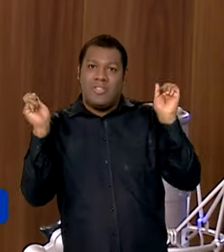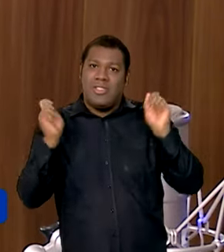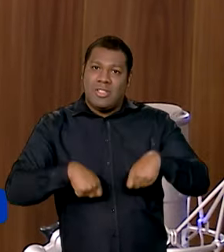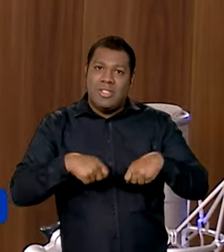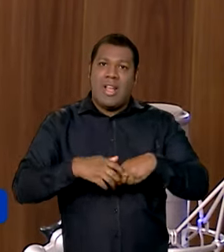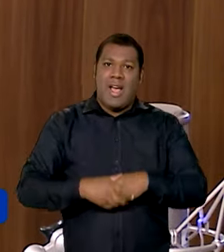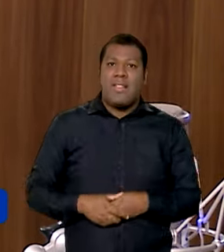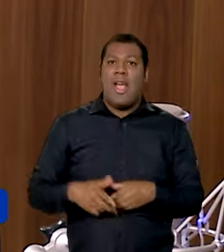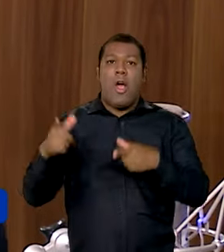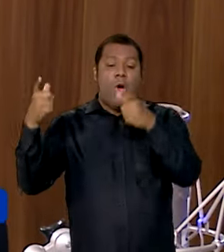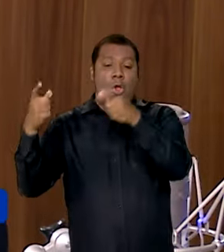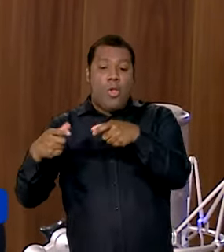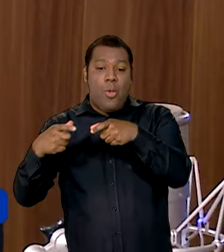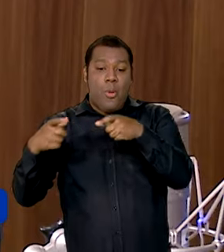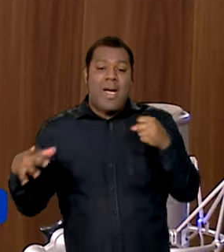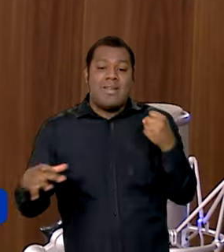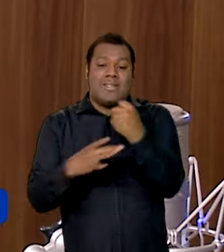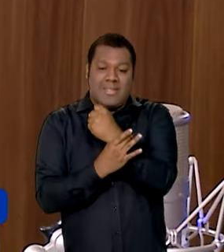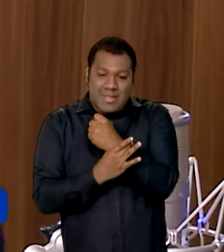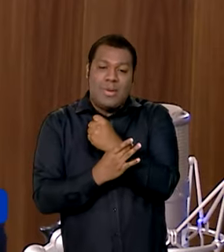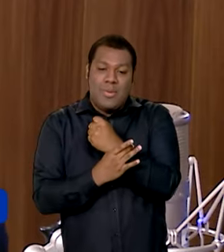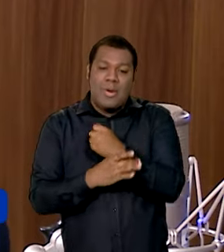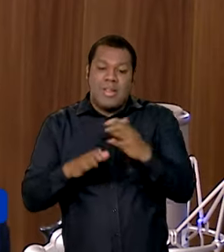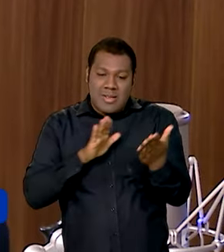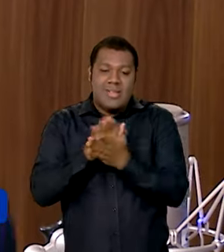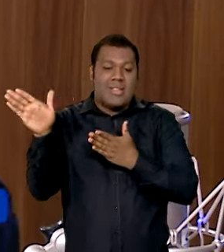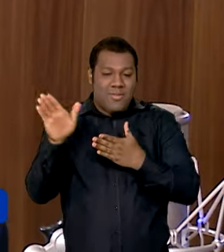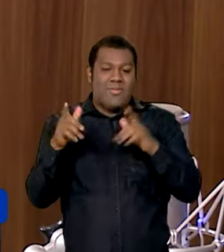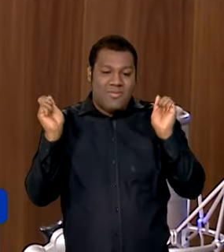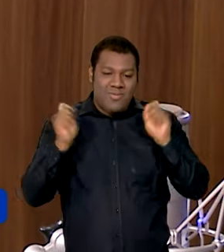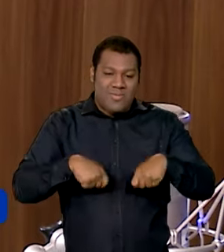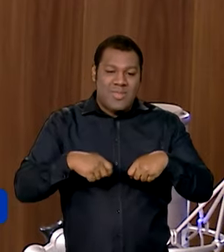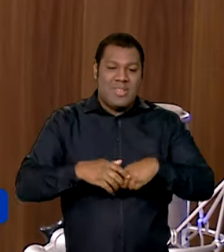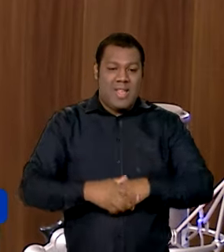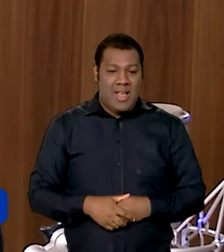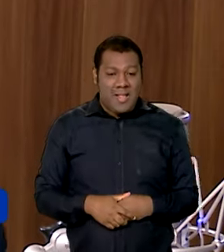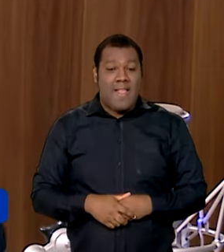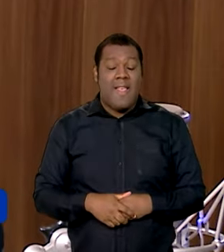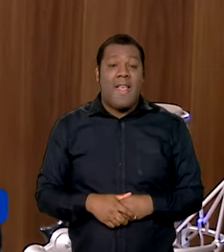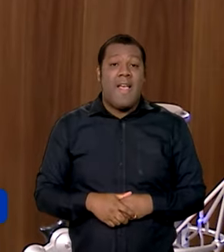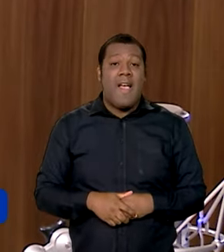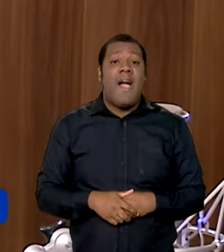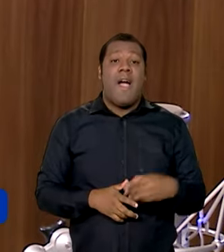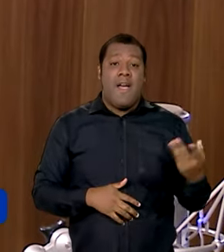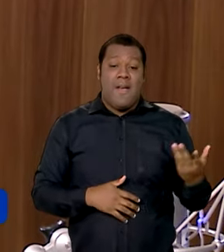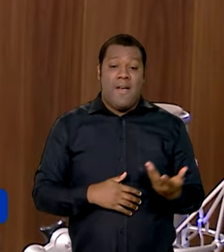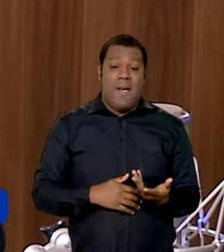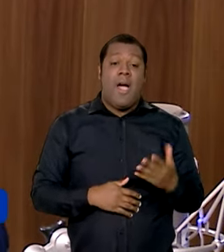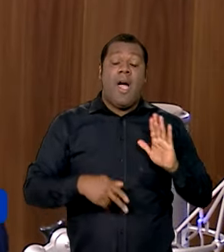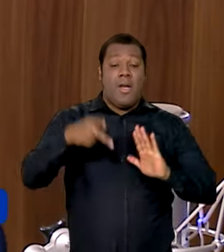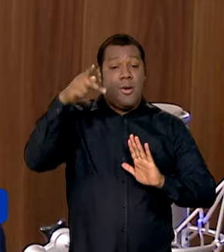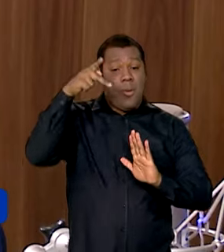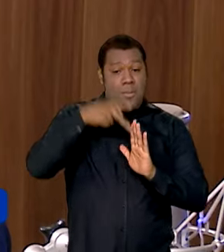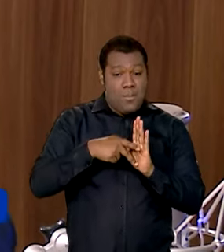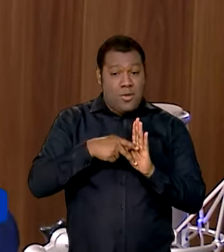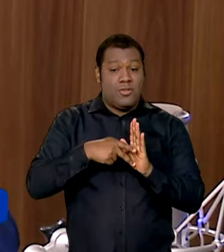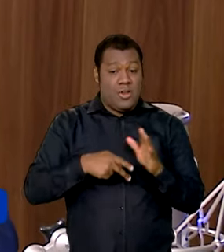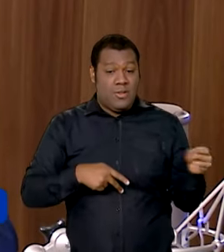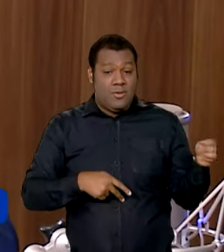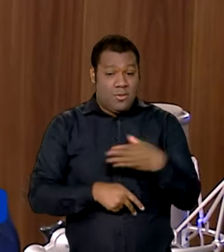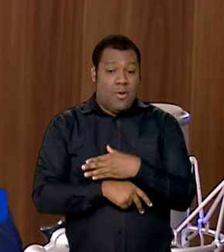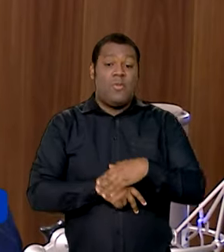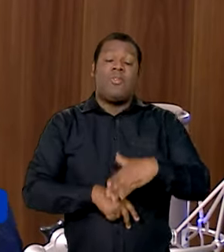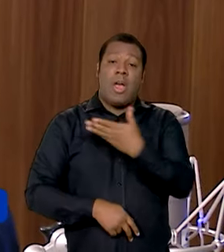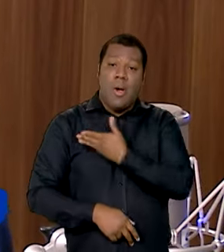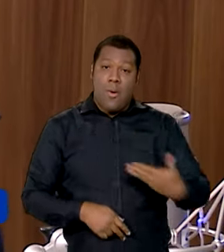vão ficar protegidas Então na hora que a gente consegue organizar isso cria uma cultura nova é o que o plano nacional e o governo federal orientado